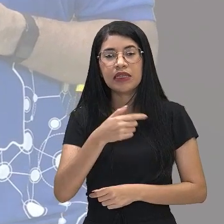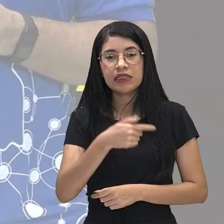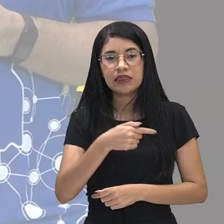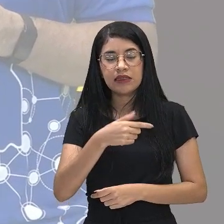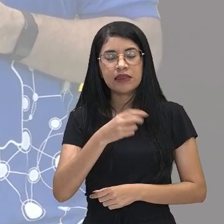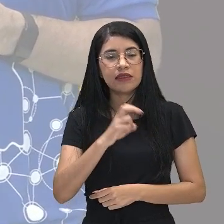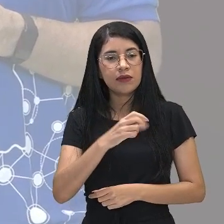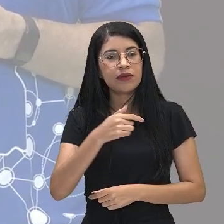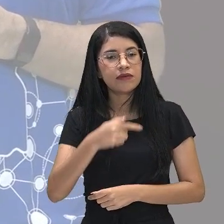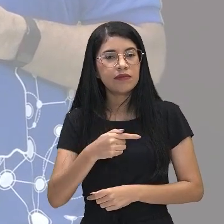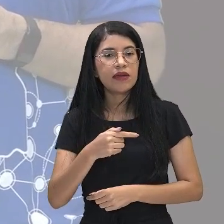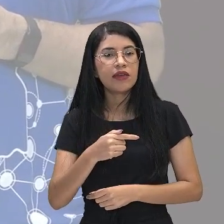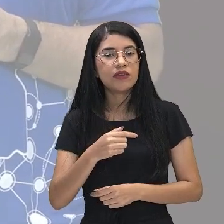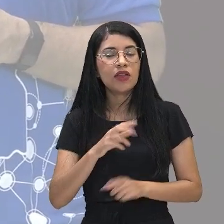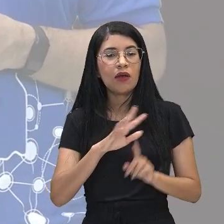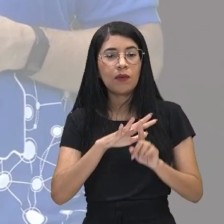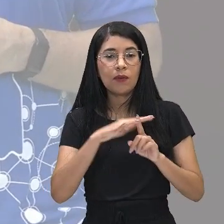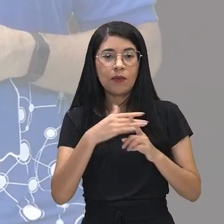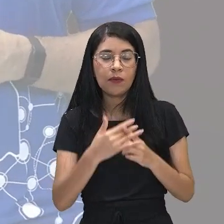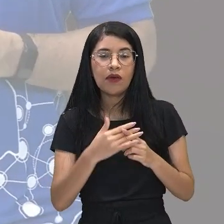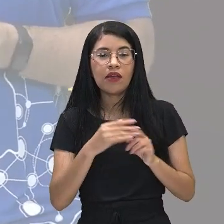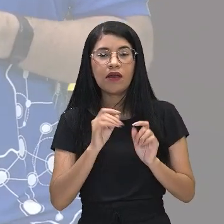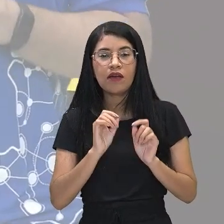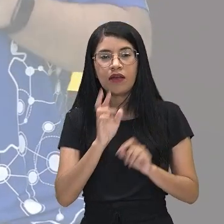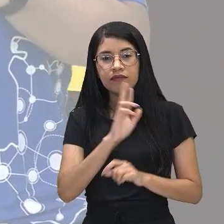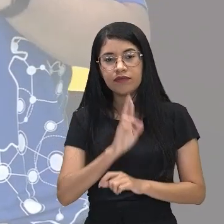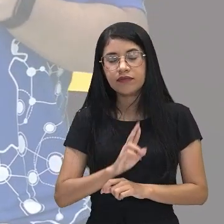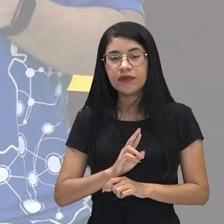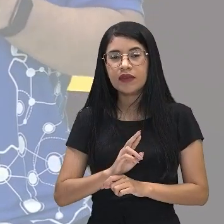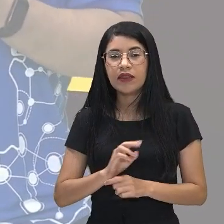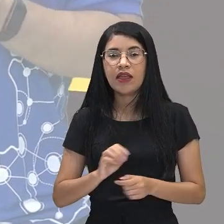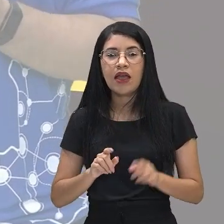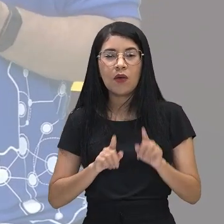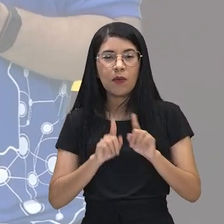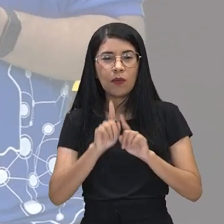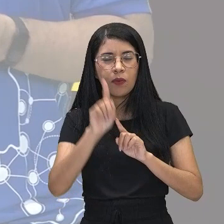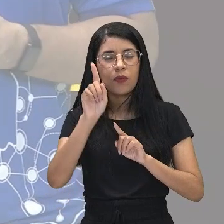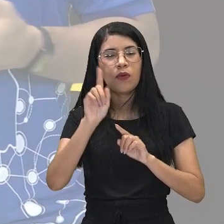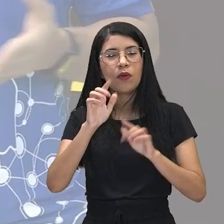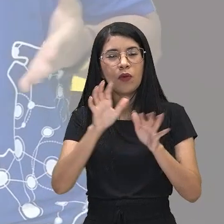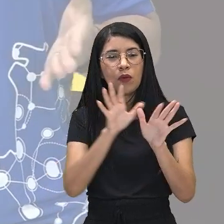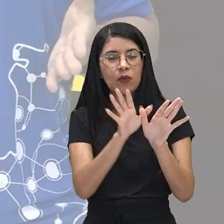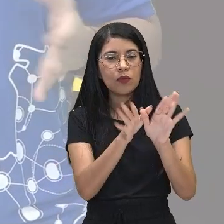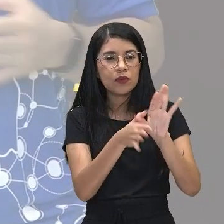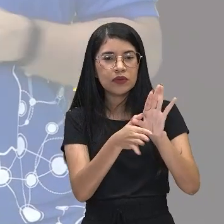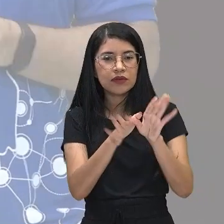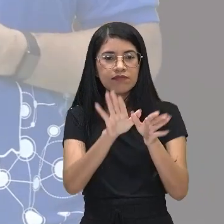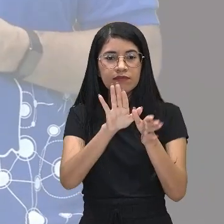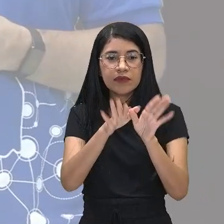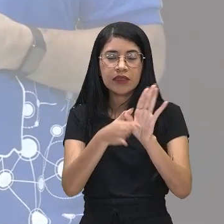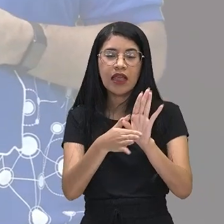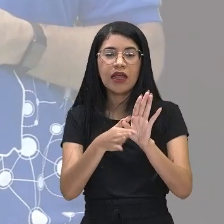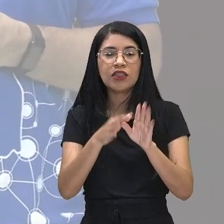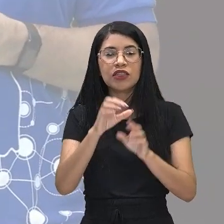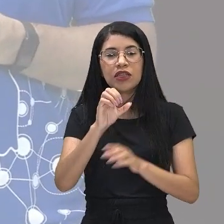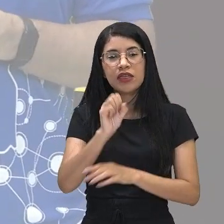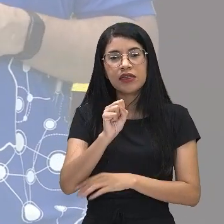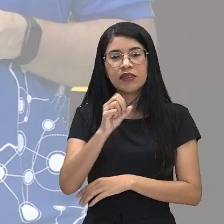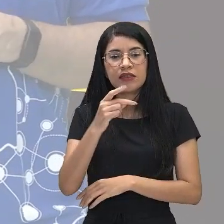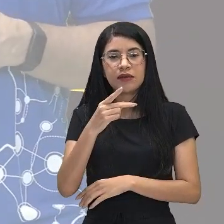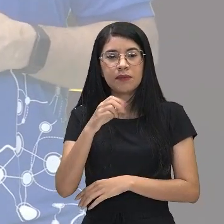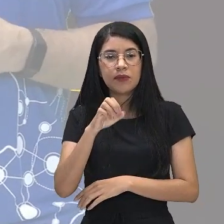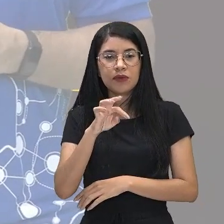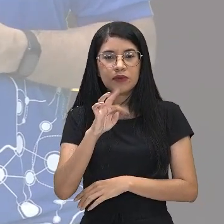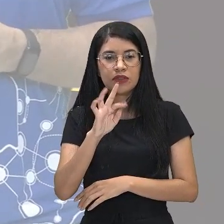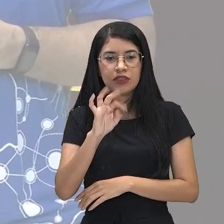União Soviética colocaria no espaço o primeiro satélite artificial do mundo, conhecido como o Sputnik.